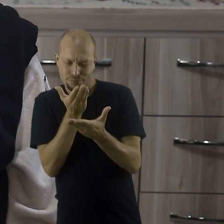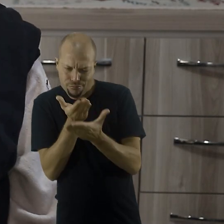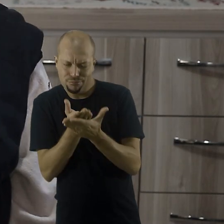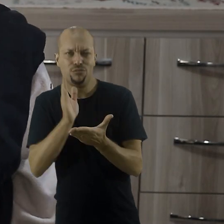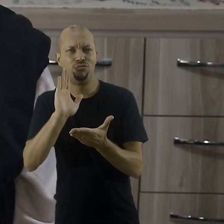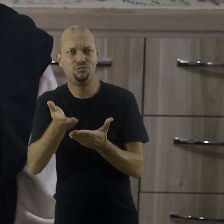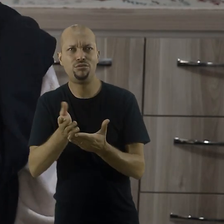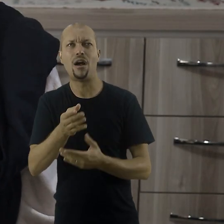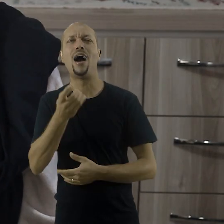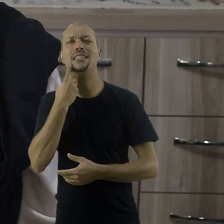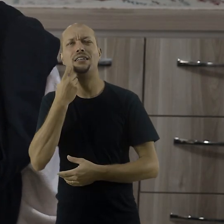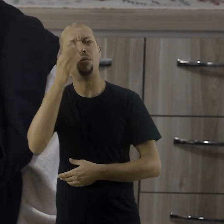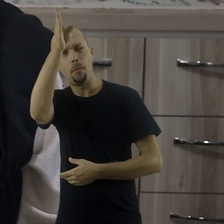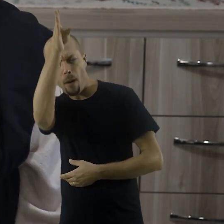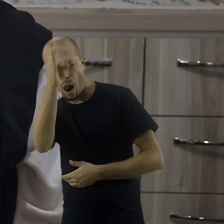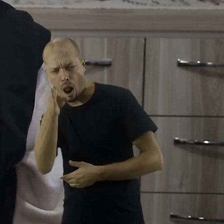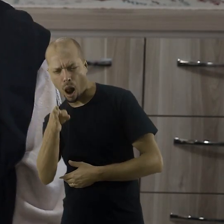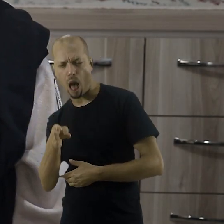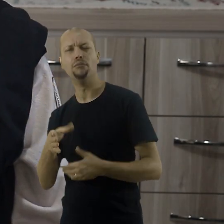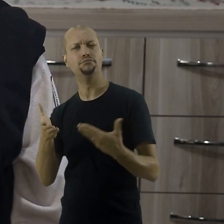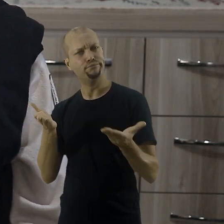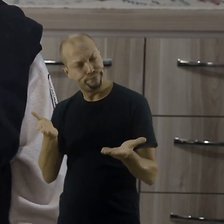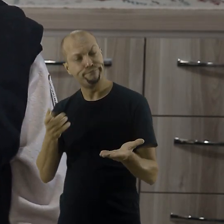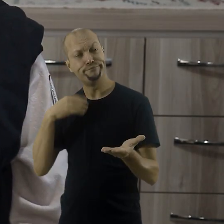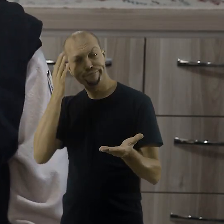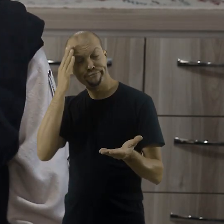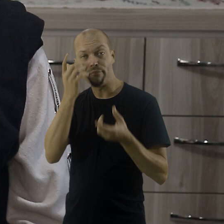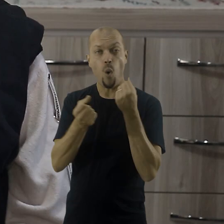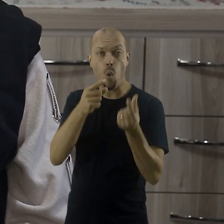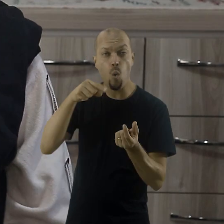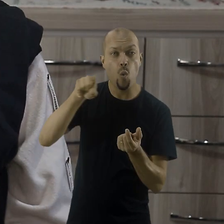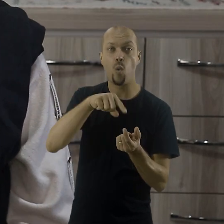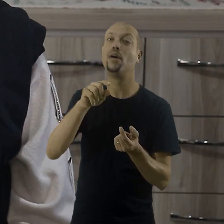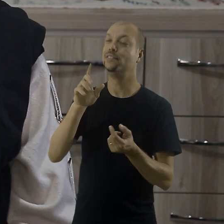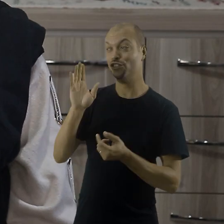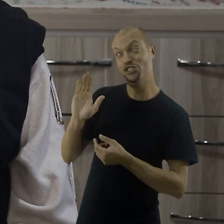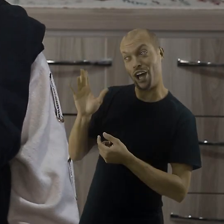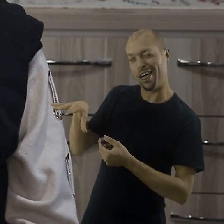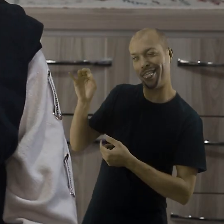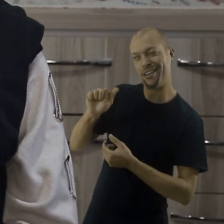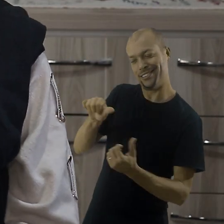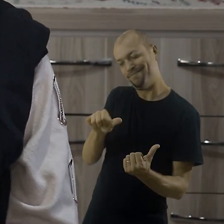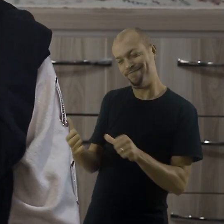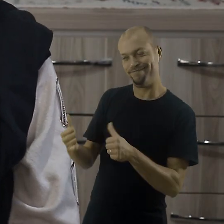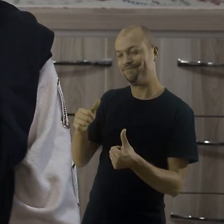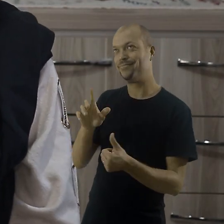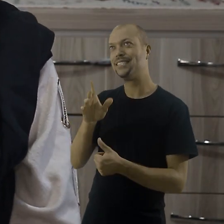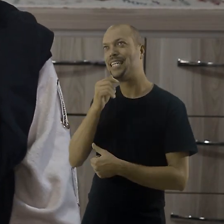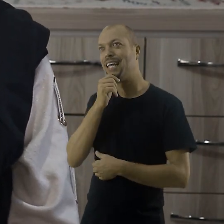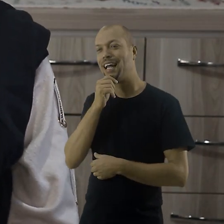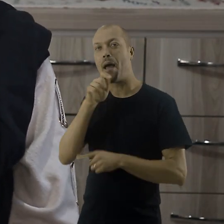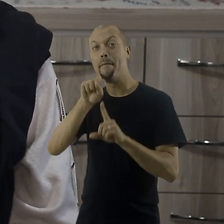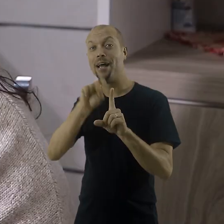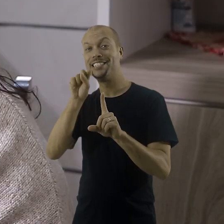encontramos todas as sextas-feiras. Eu sei que alguns aqui já têm, inclusive, suas decisões tomadas para o batismo que vai acontecer